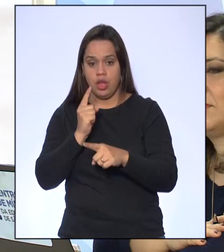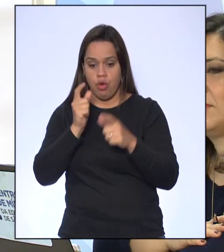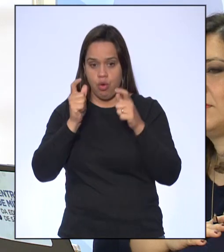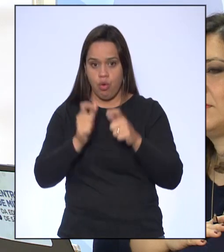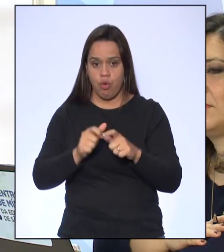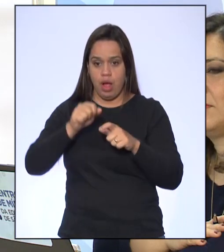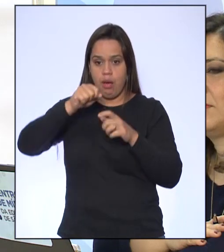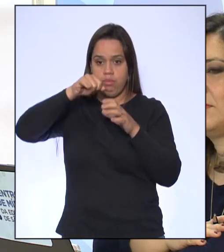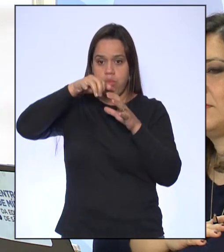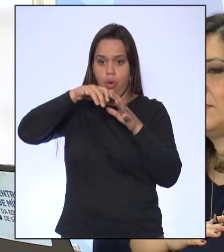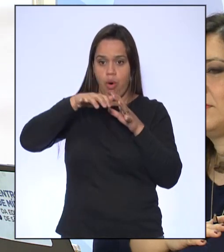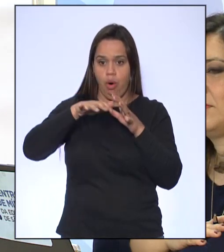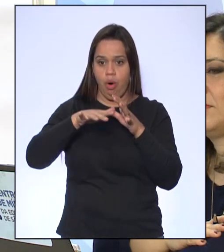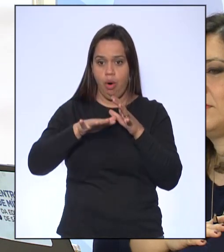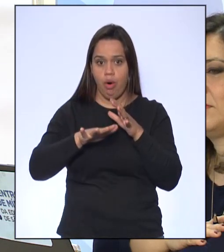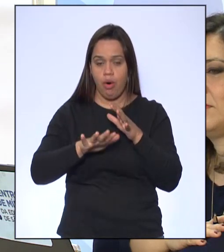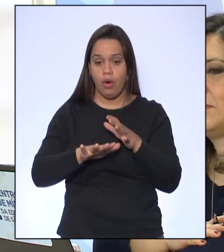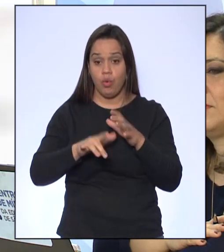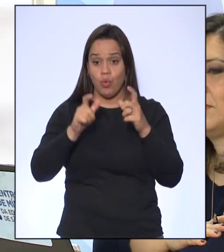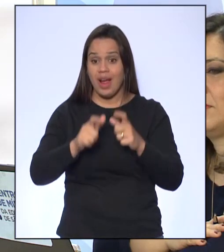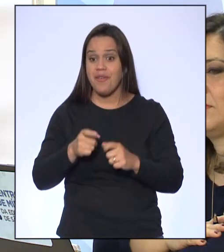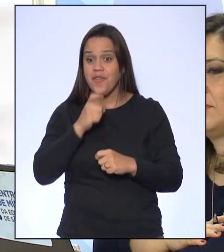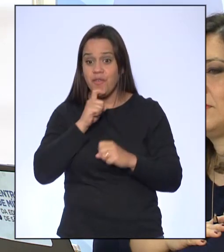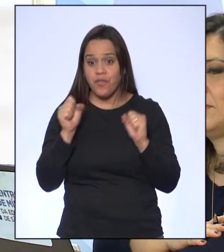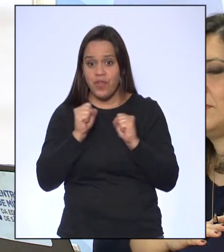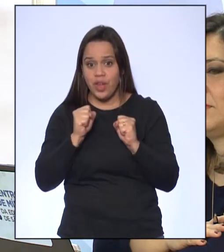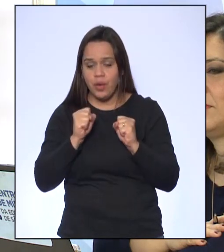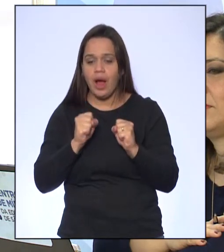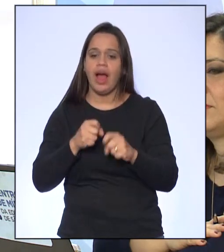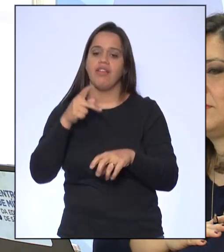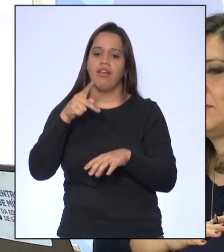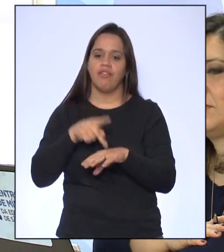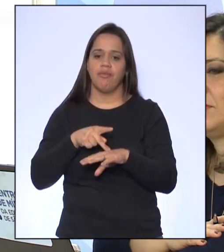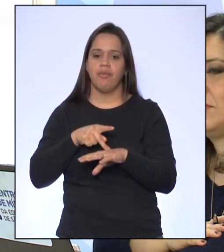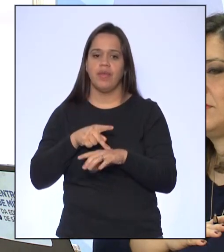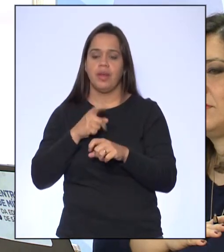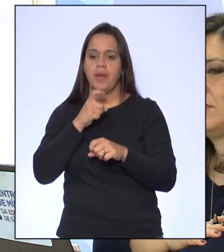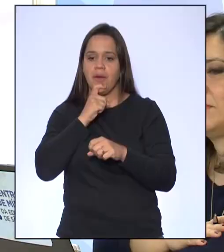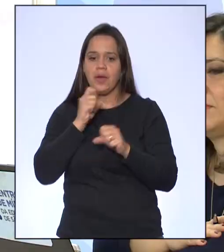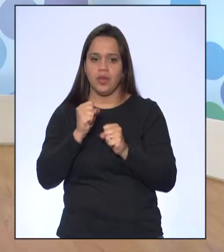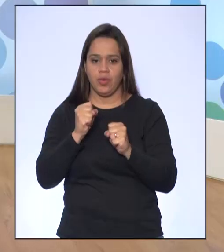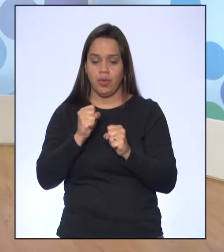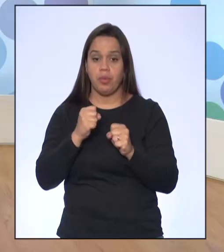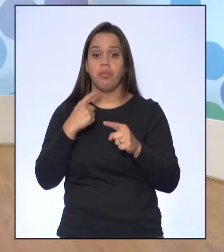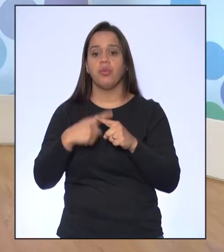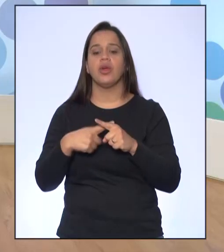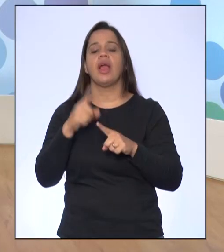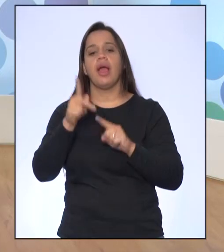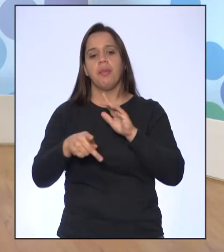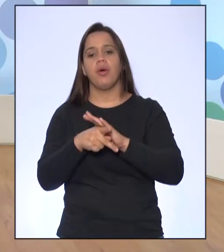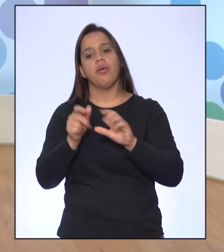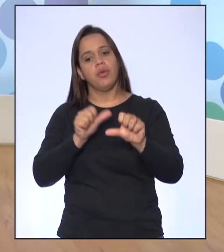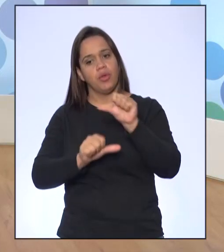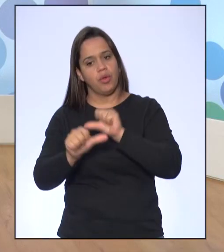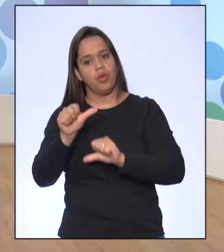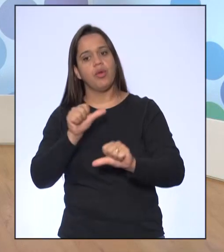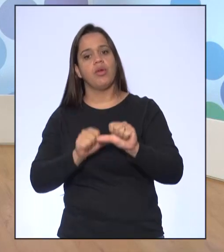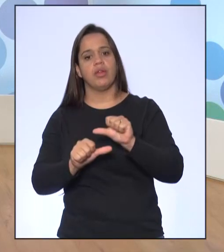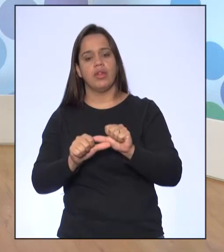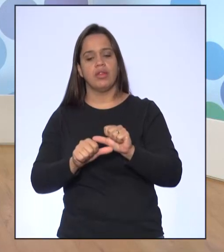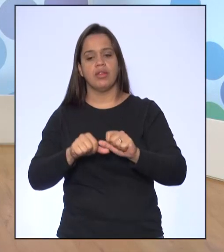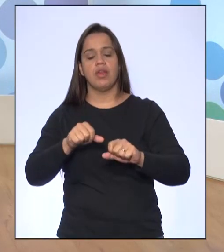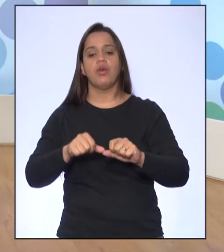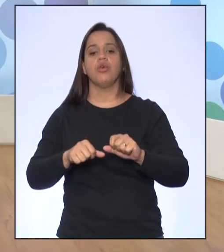frio, ela pode solidificar. E aí, o que acontece? Solidificação, que também é uma alteração do estado físico da